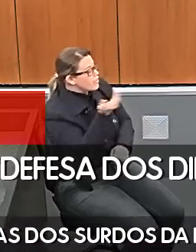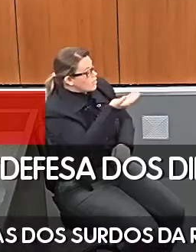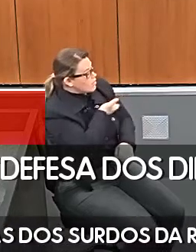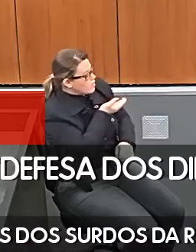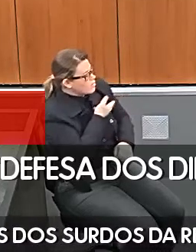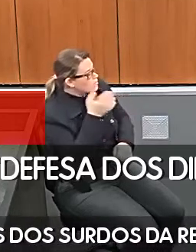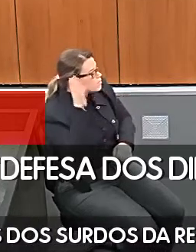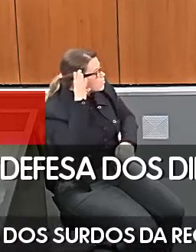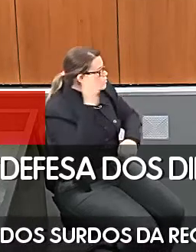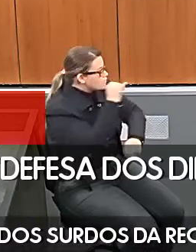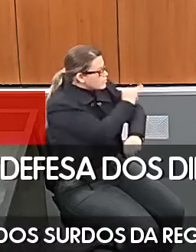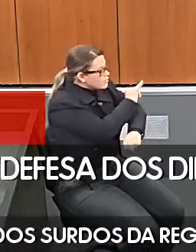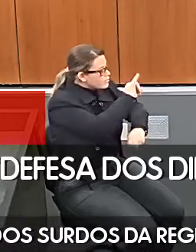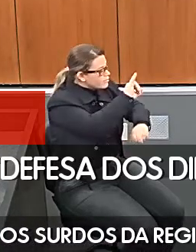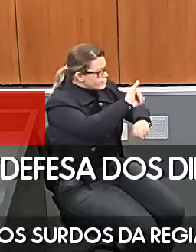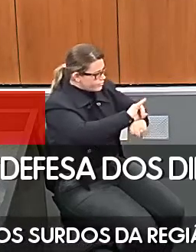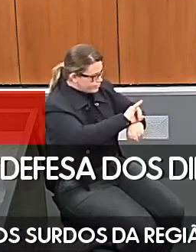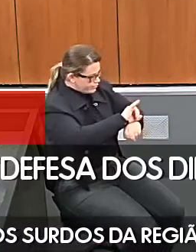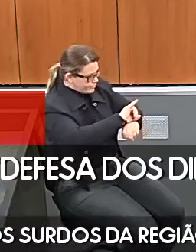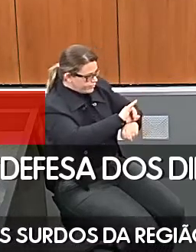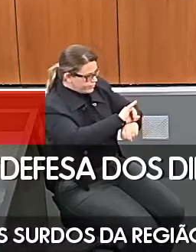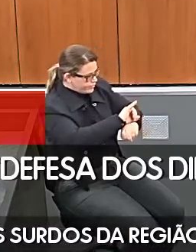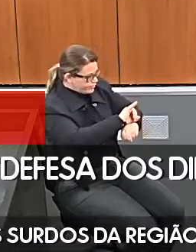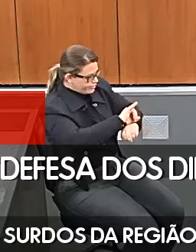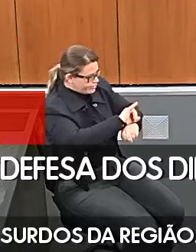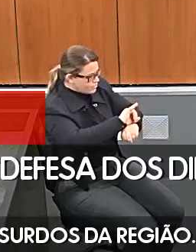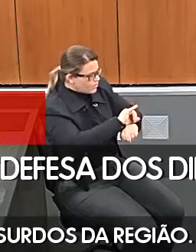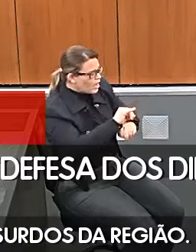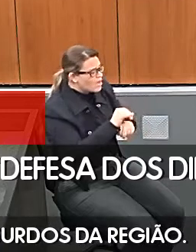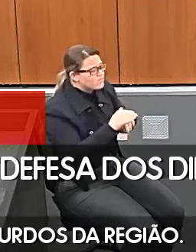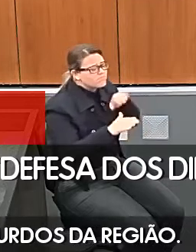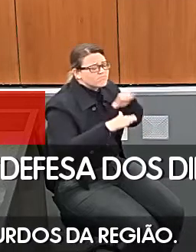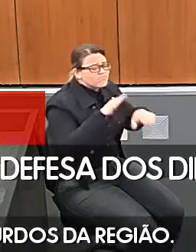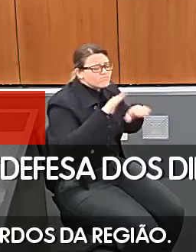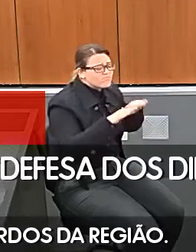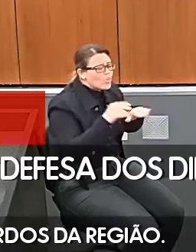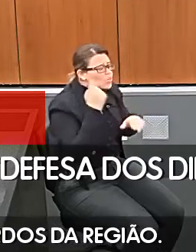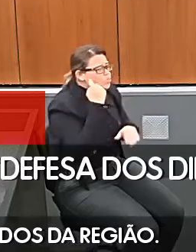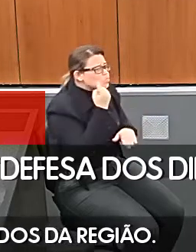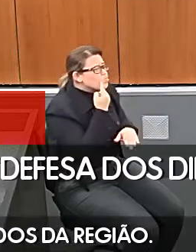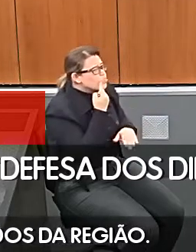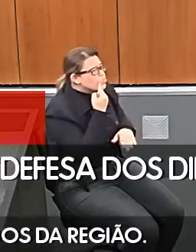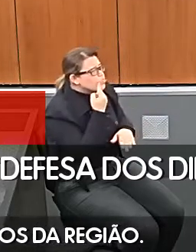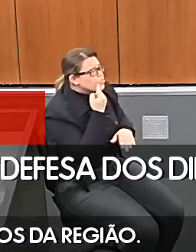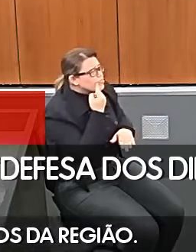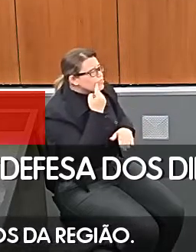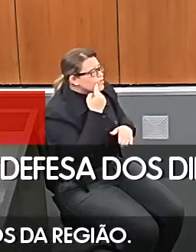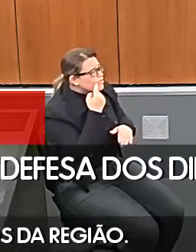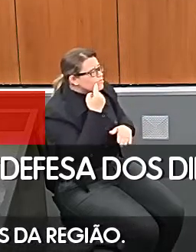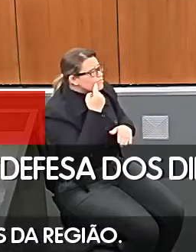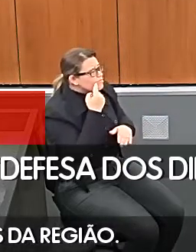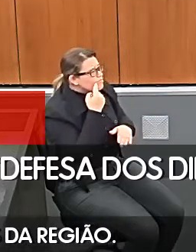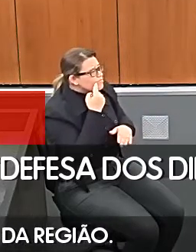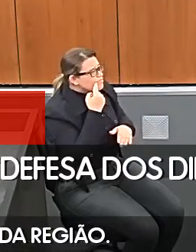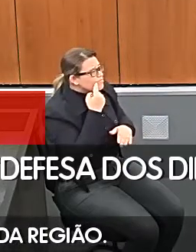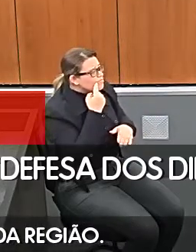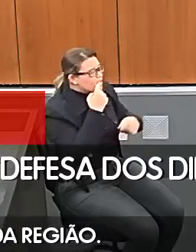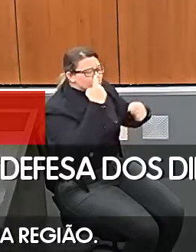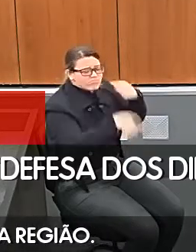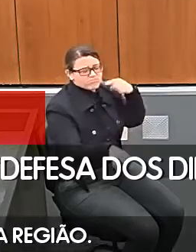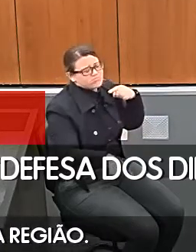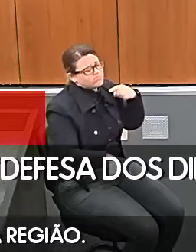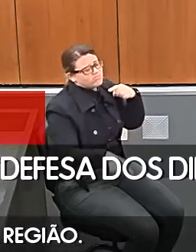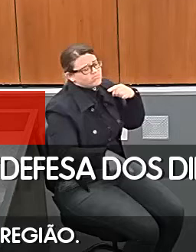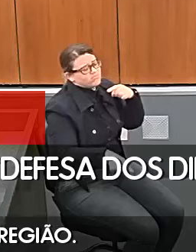porque eles alegaram que a associação é para o surdo. Mas eu, aos poucos, fomos convencendo eles que ninguém faz nada